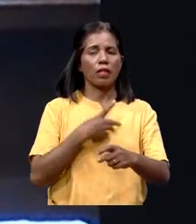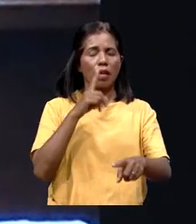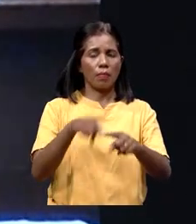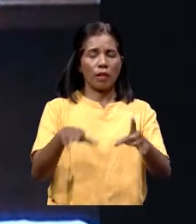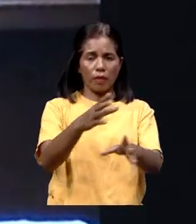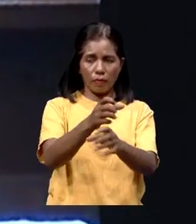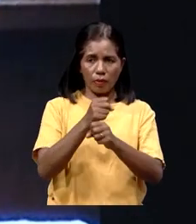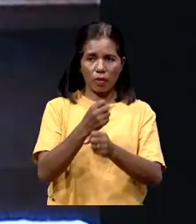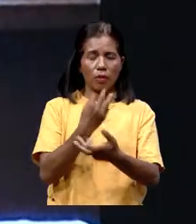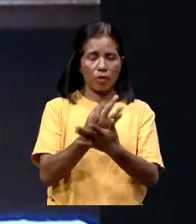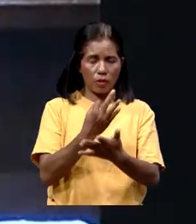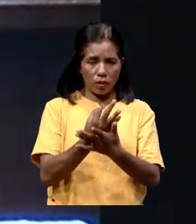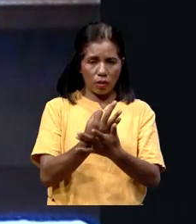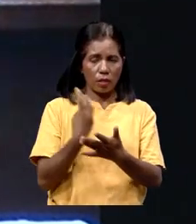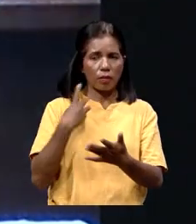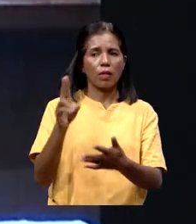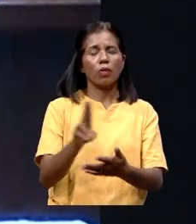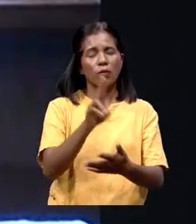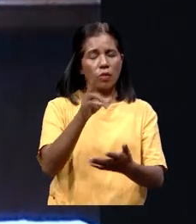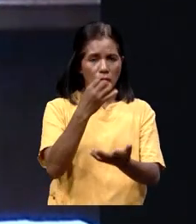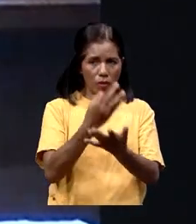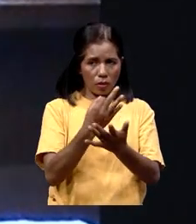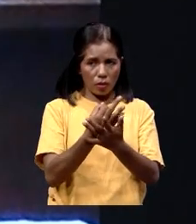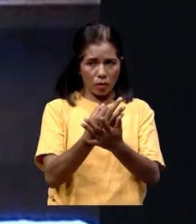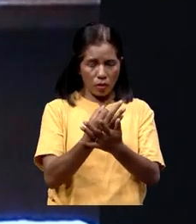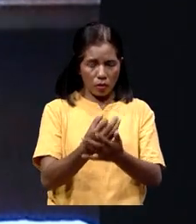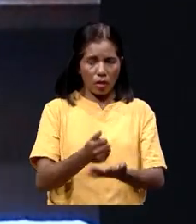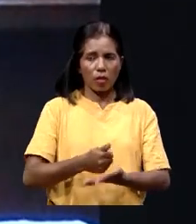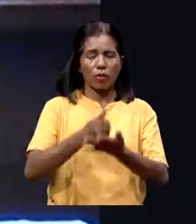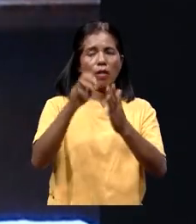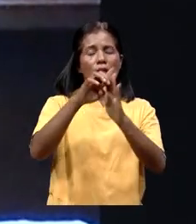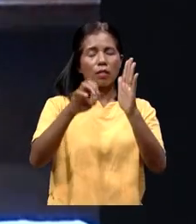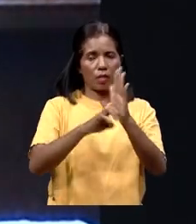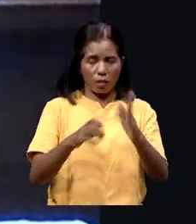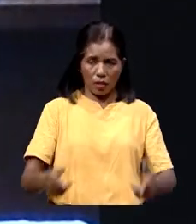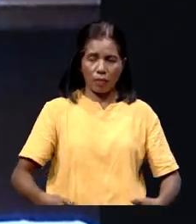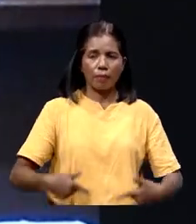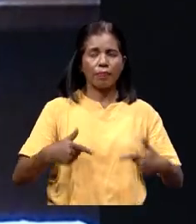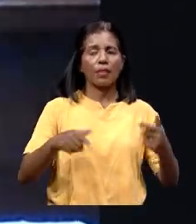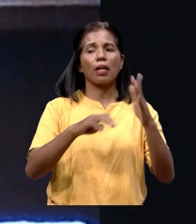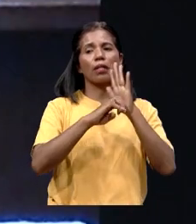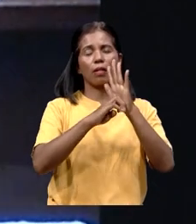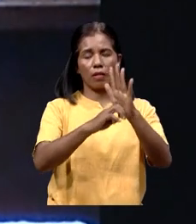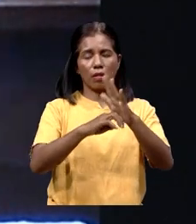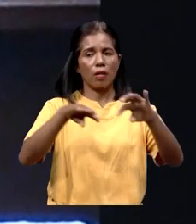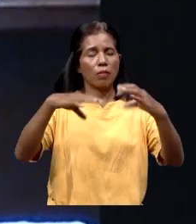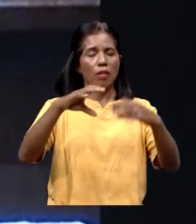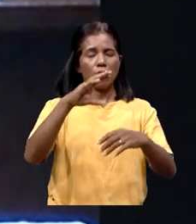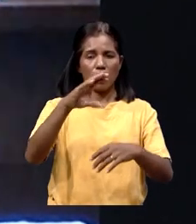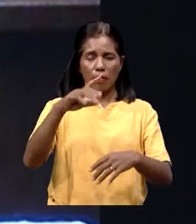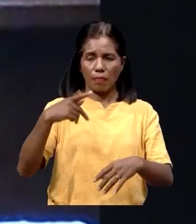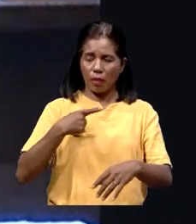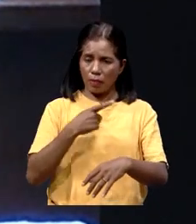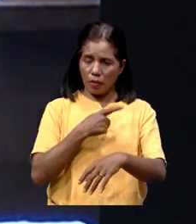usi rendimento sustentável, itabel usa fel osa ne, hori financia estado ne vida. A foto exemplo, comissão se parlamento